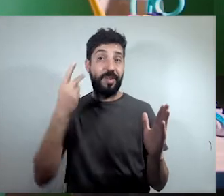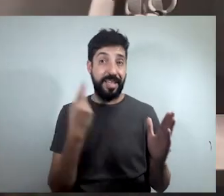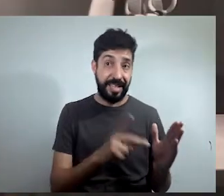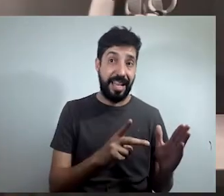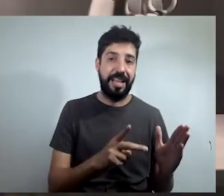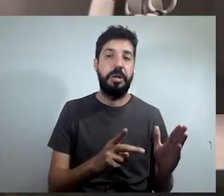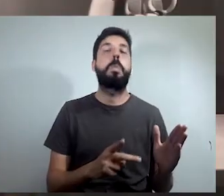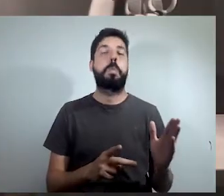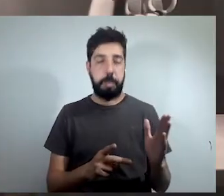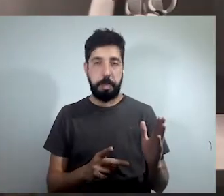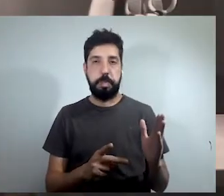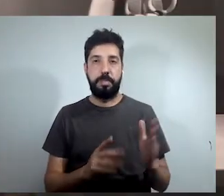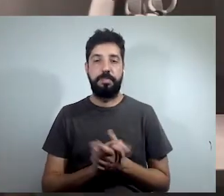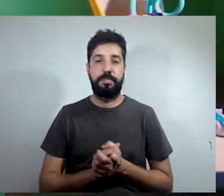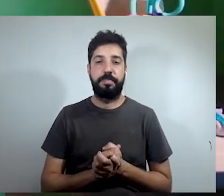hein?